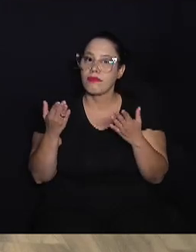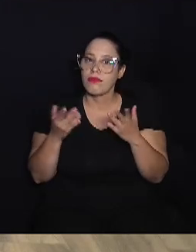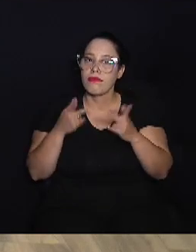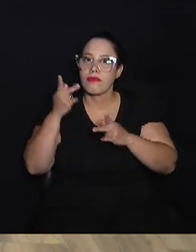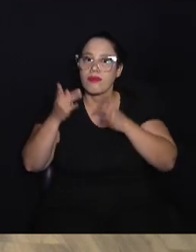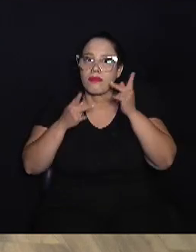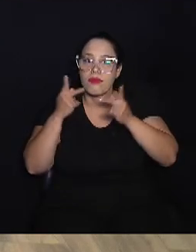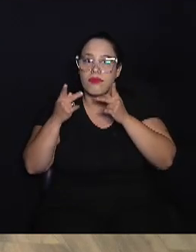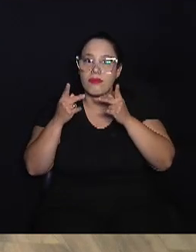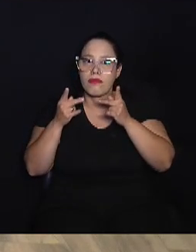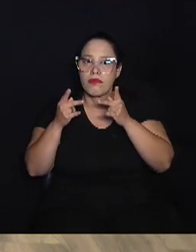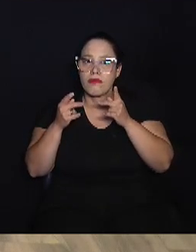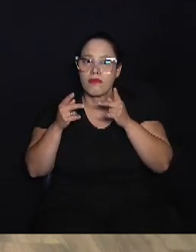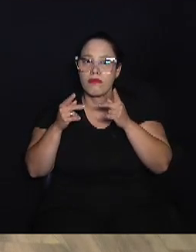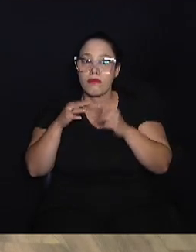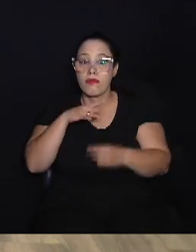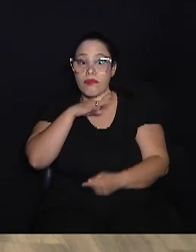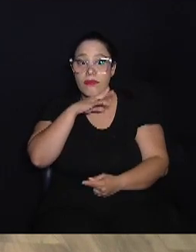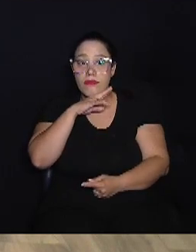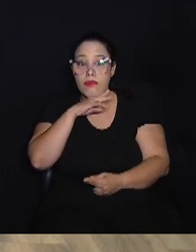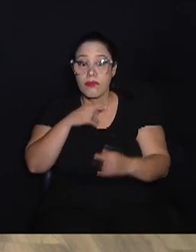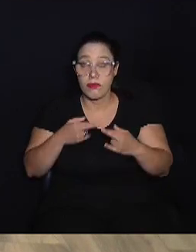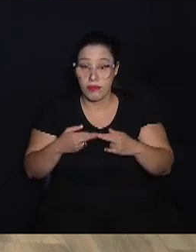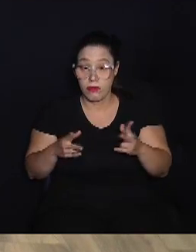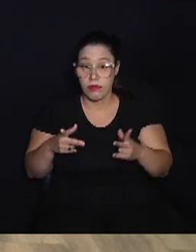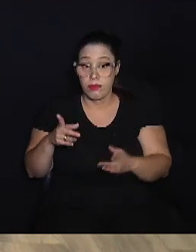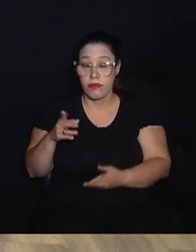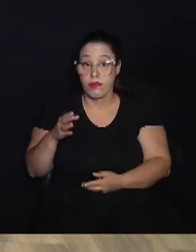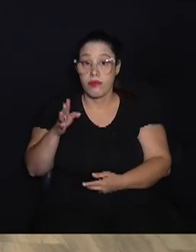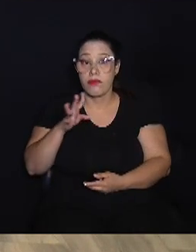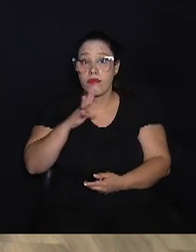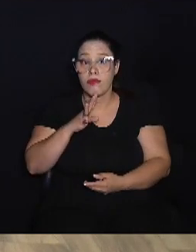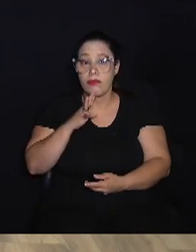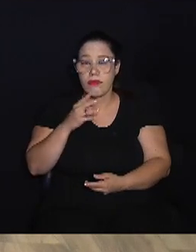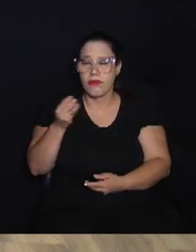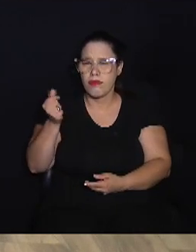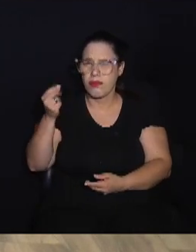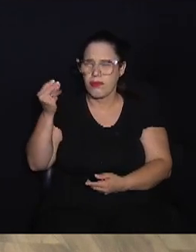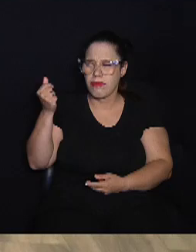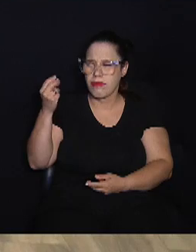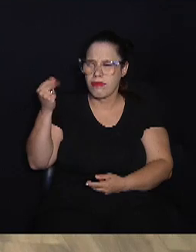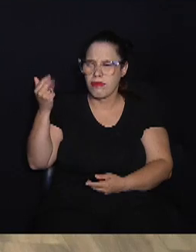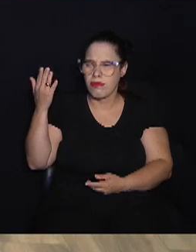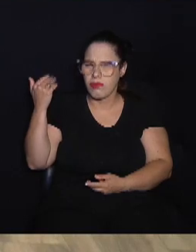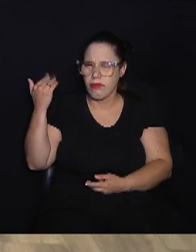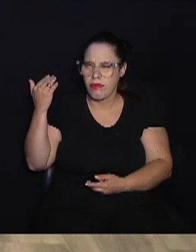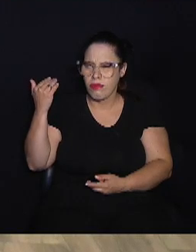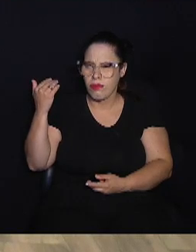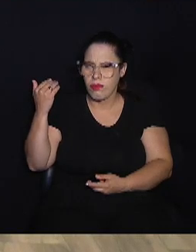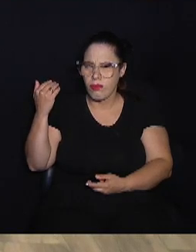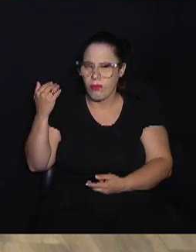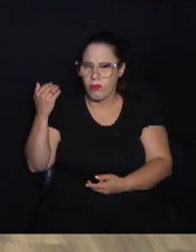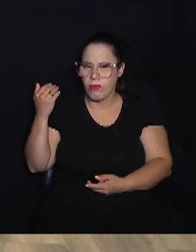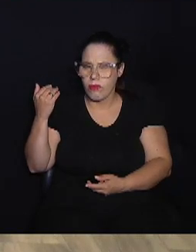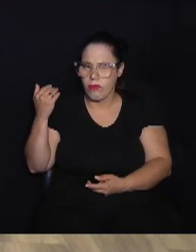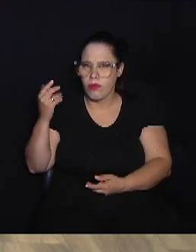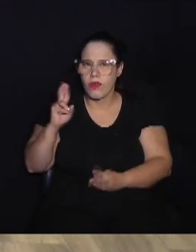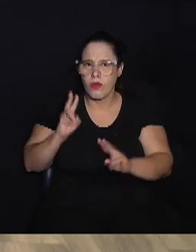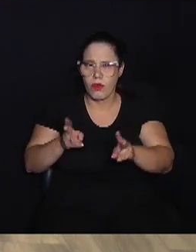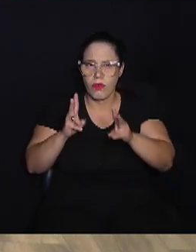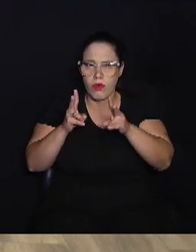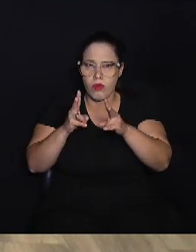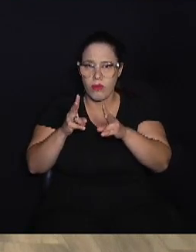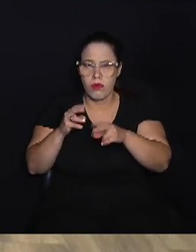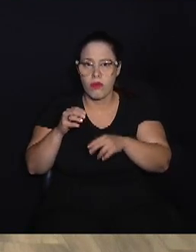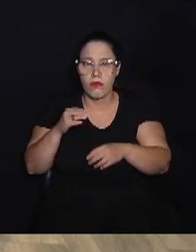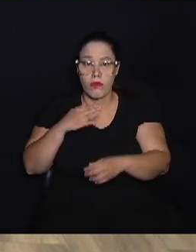falar sobre animais, gente, sobre o bicho. A gente conhece aquela antiga campanha que funcionava sempre nos meses